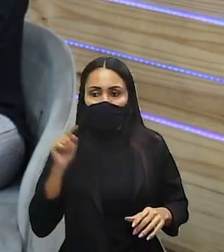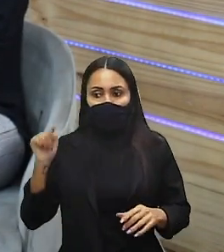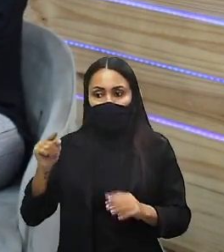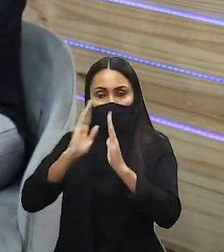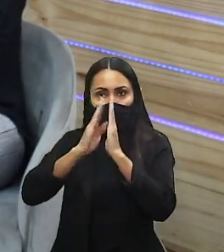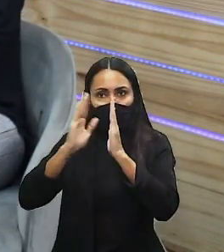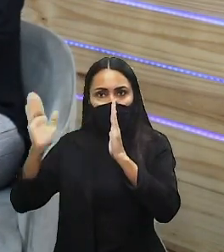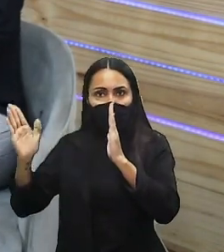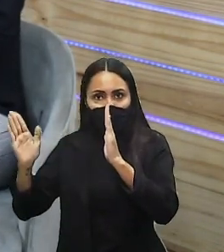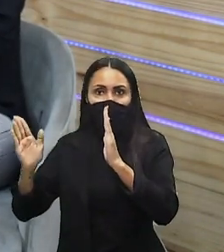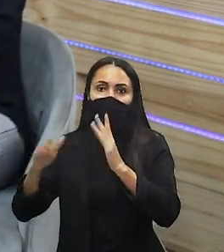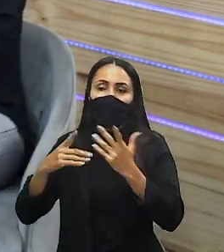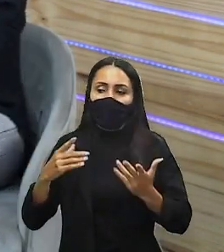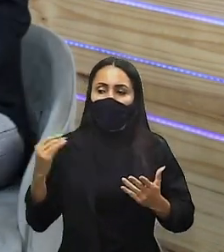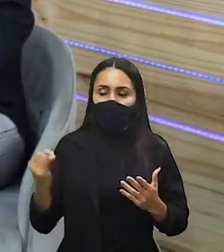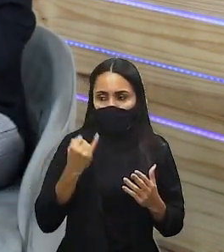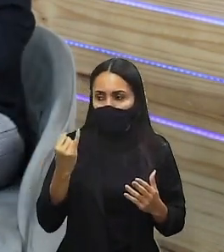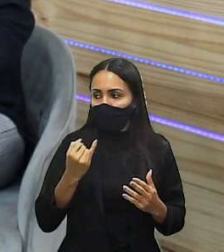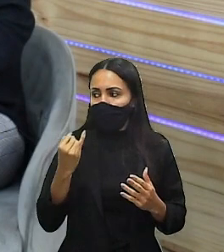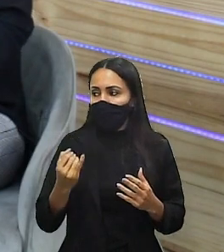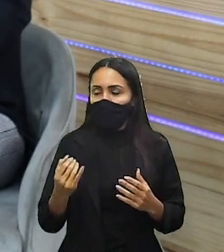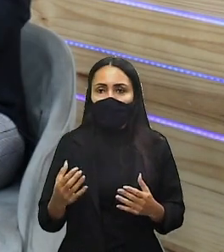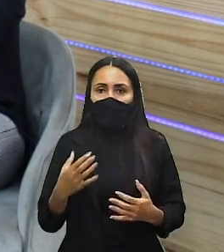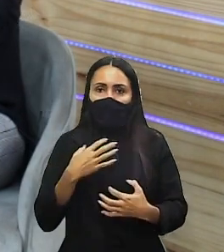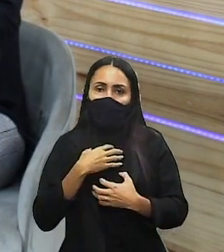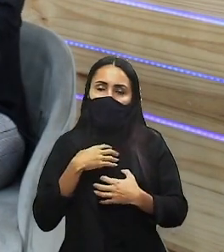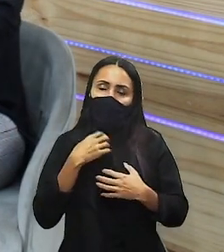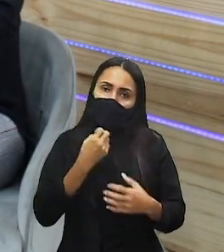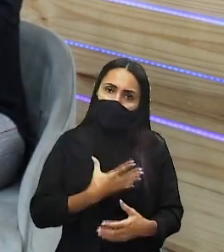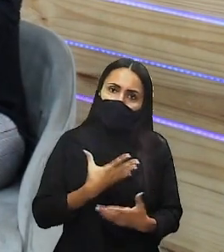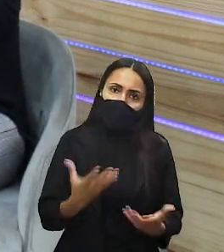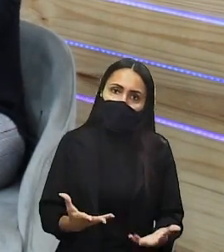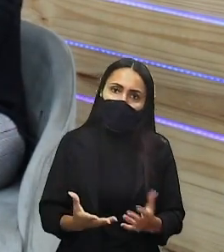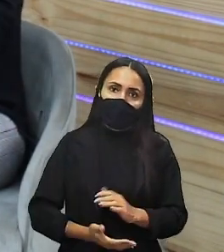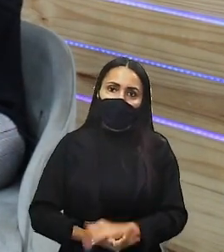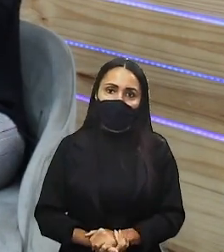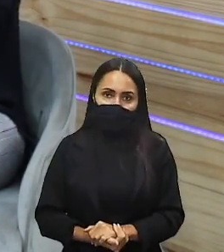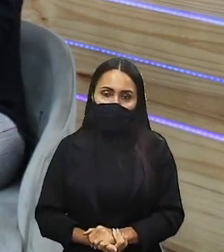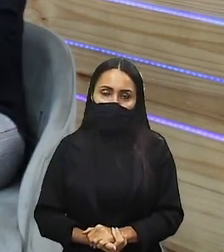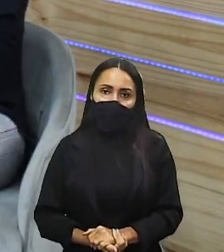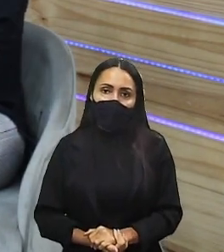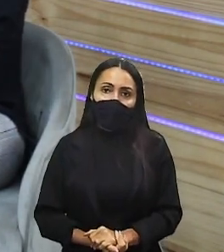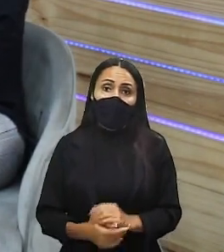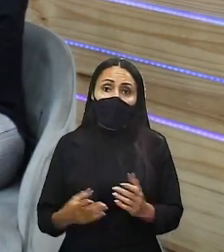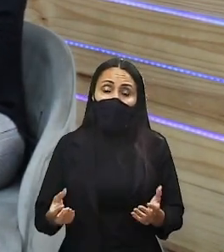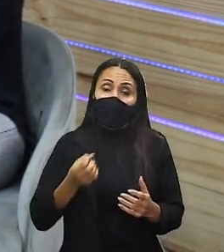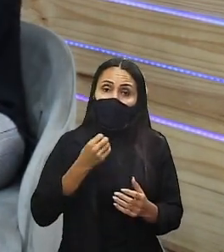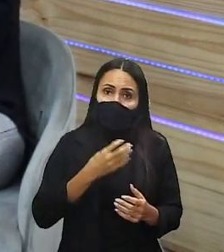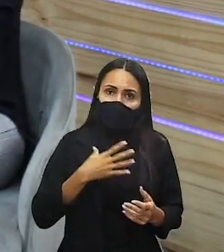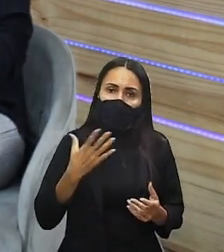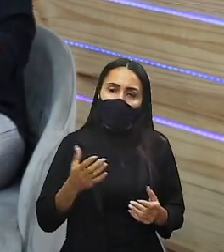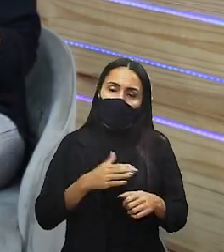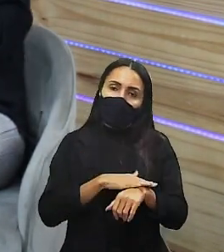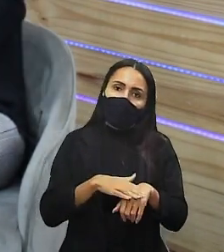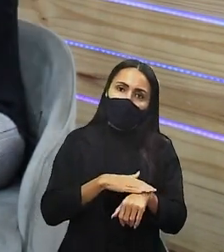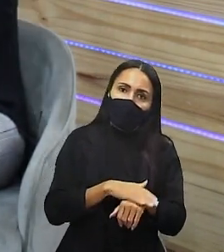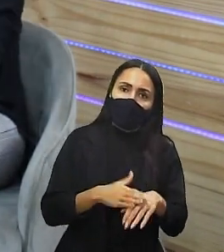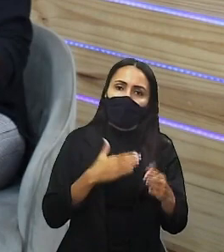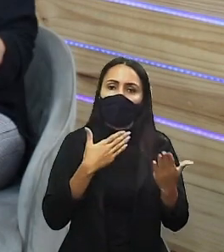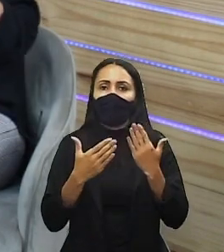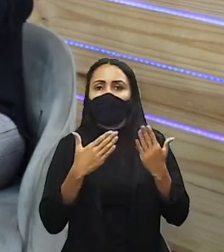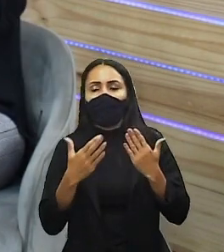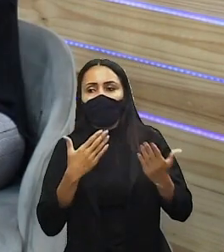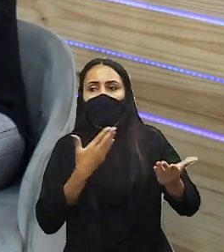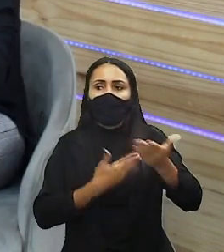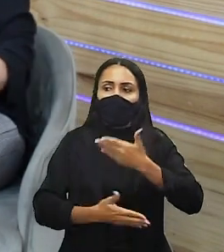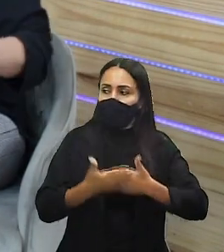Então, era uma coisa interessante, a gente se sente bem, porque acha que ele está gostando, né? E está achando bom estar lá, está conversando, está trocando, está